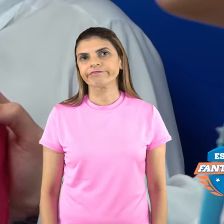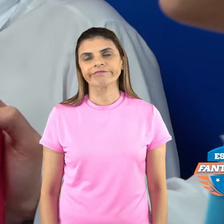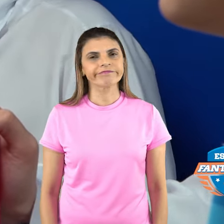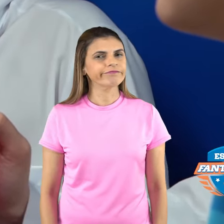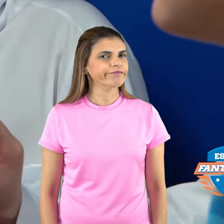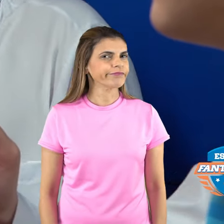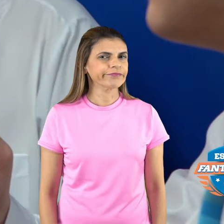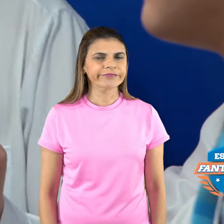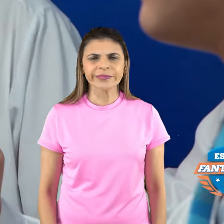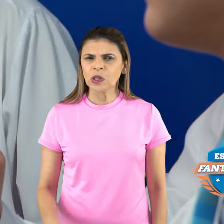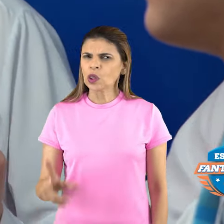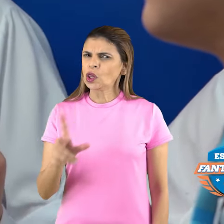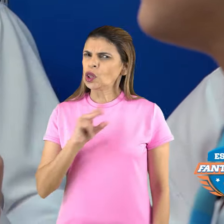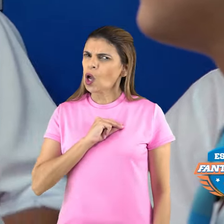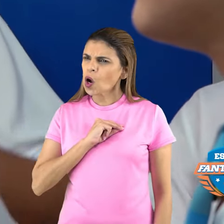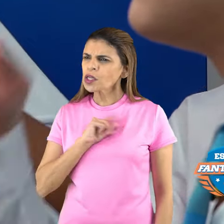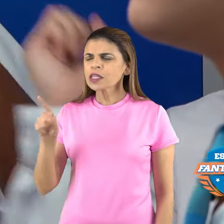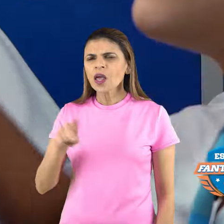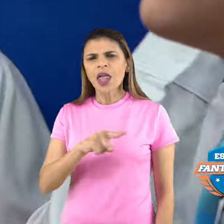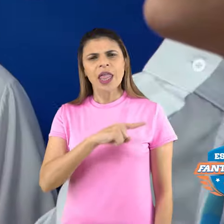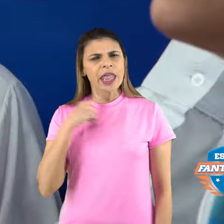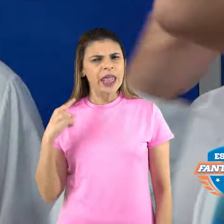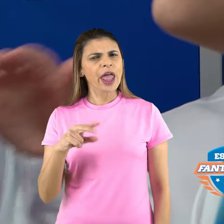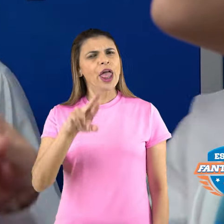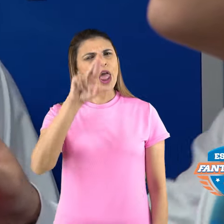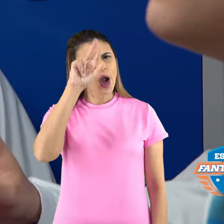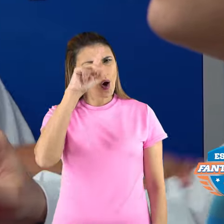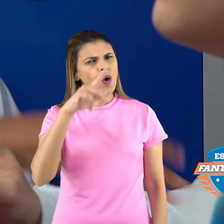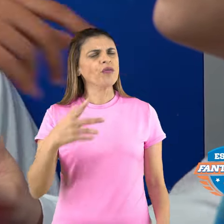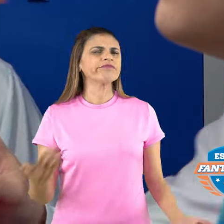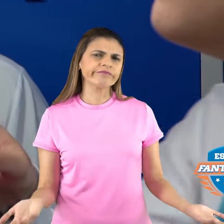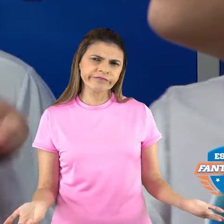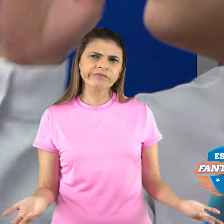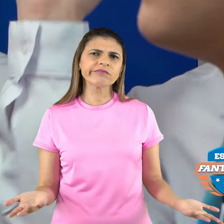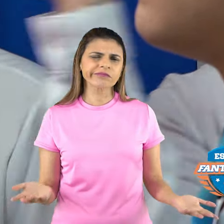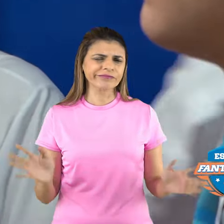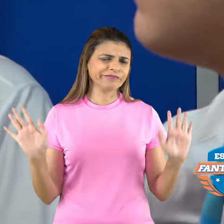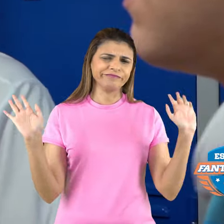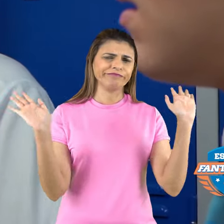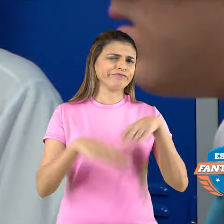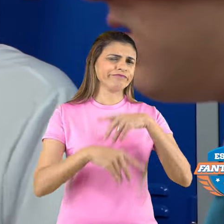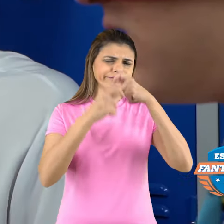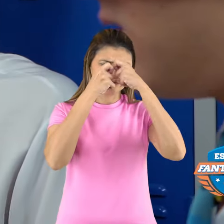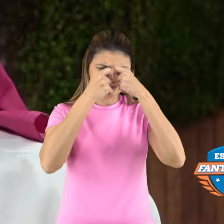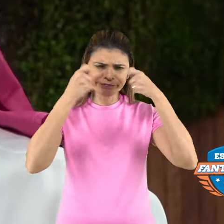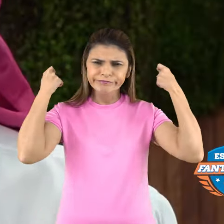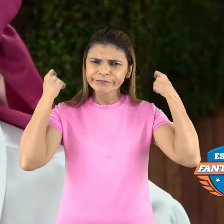Nossa, mas você errou feio, Dandã. Bruce, tira a venda dele.